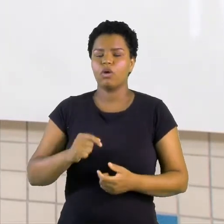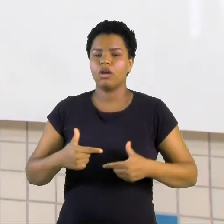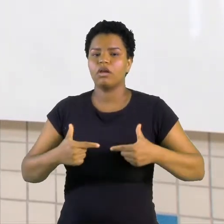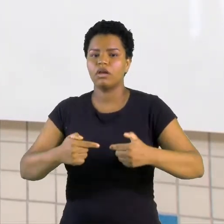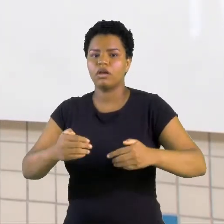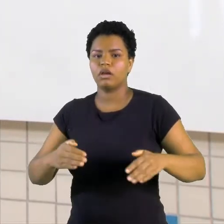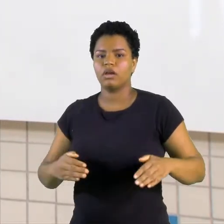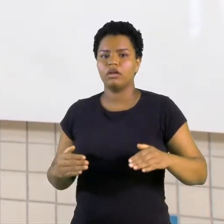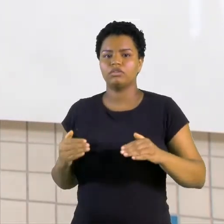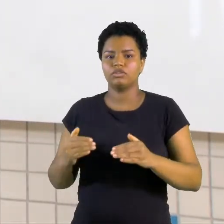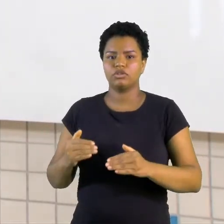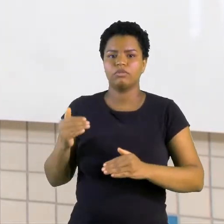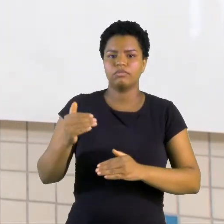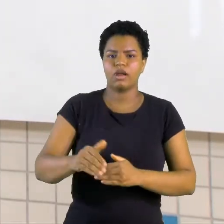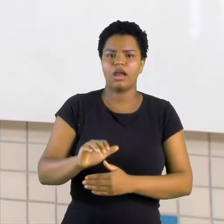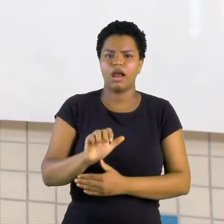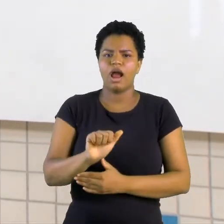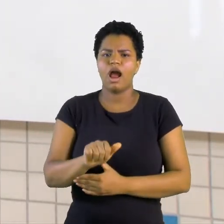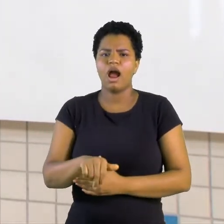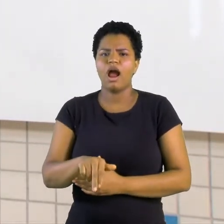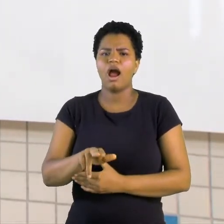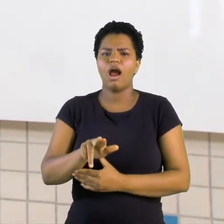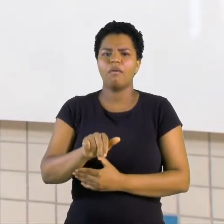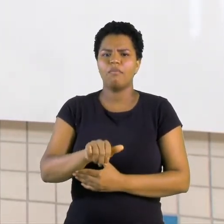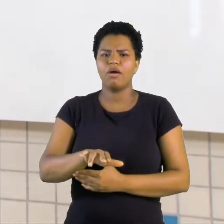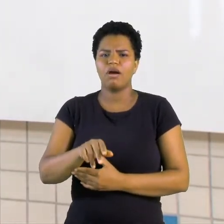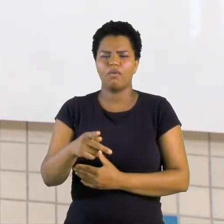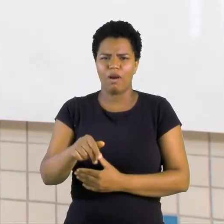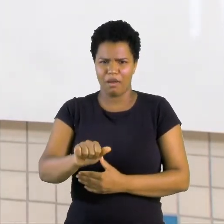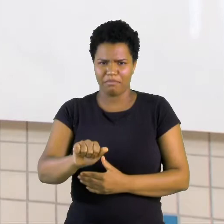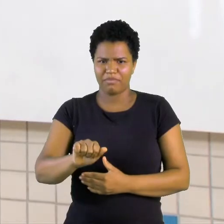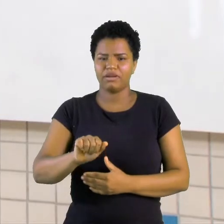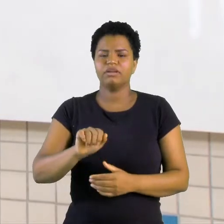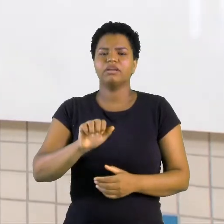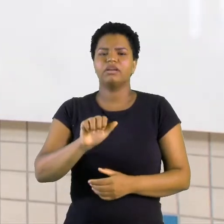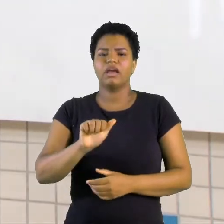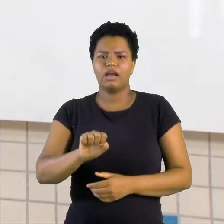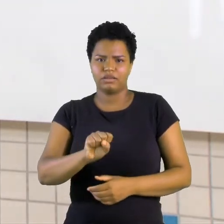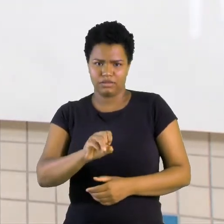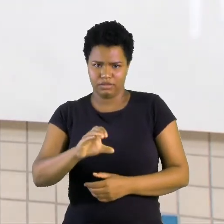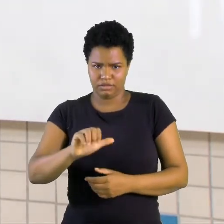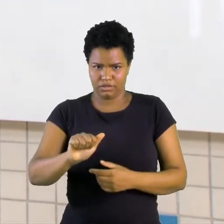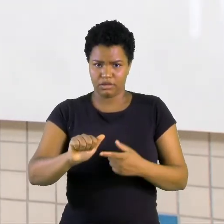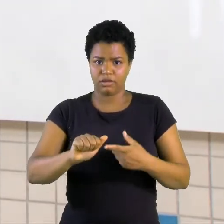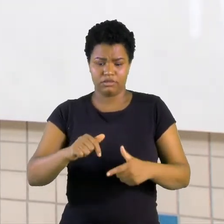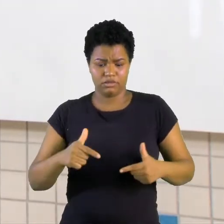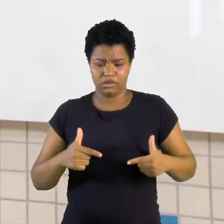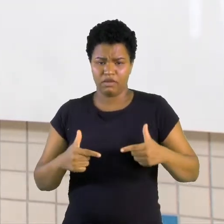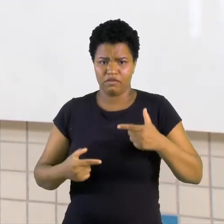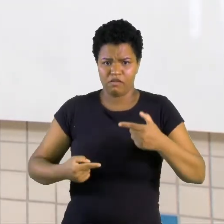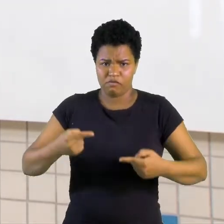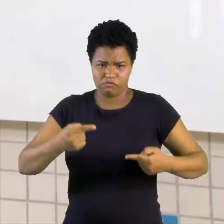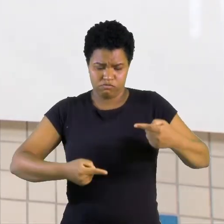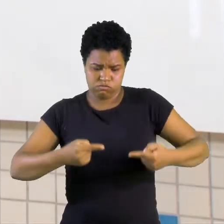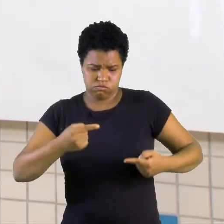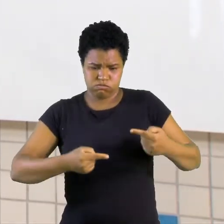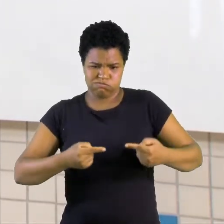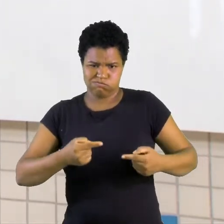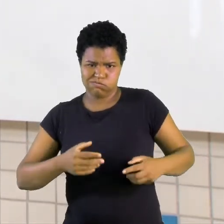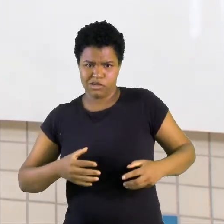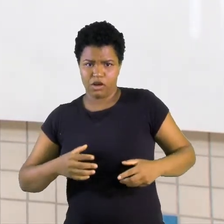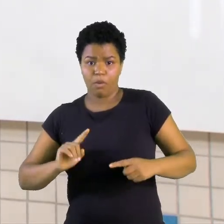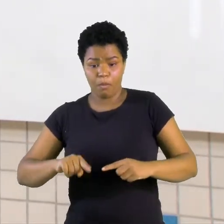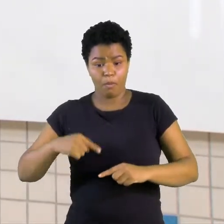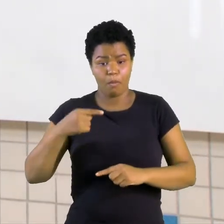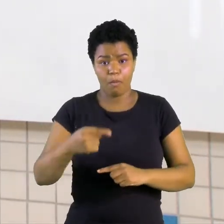seja, Atahualpa, né, e o Huasca, eles estavam lutando para ver quem ia dominar, quem ia ser o próximo